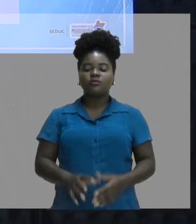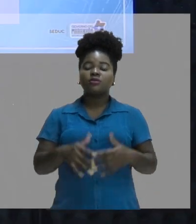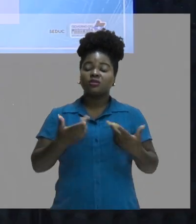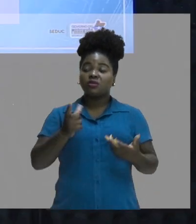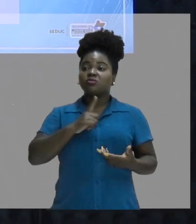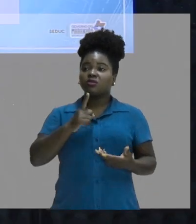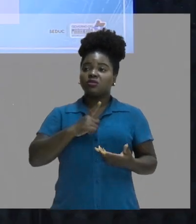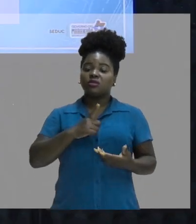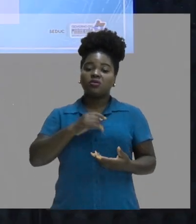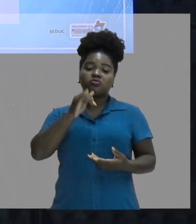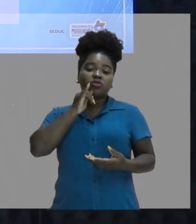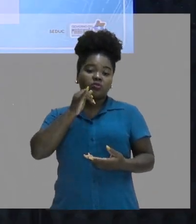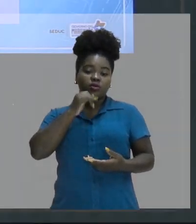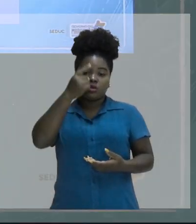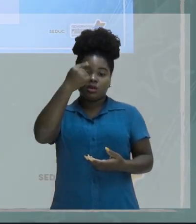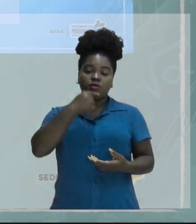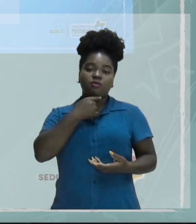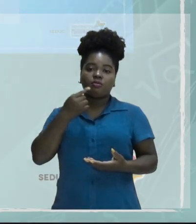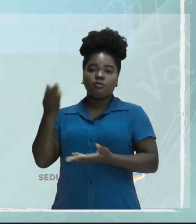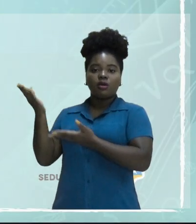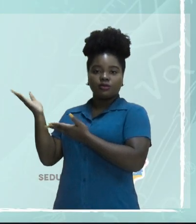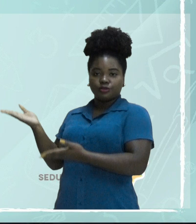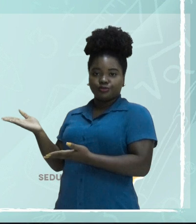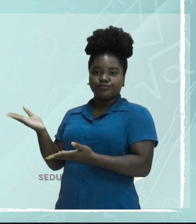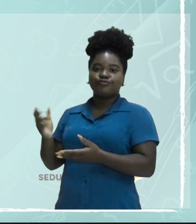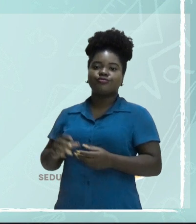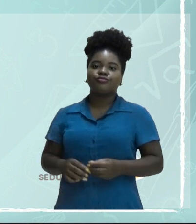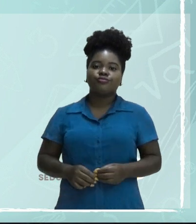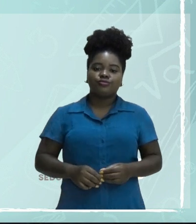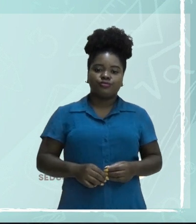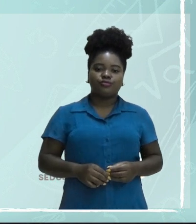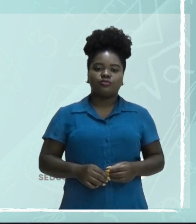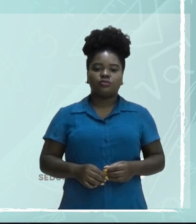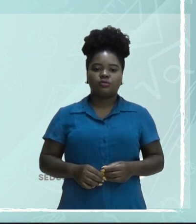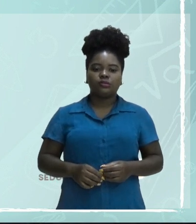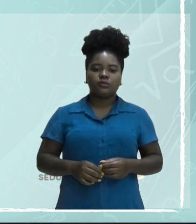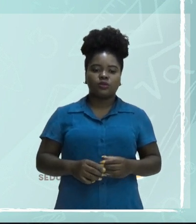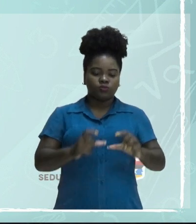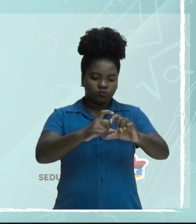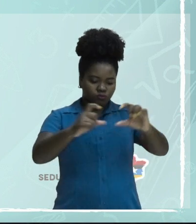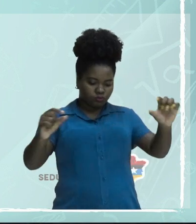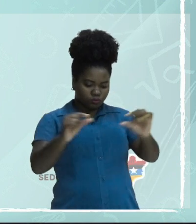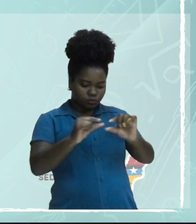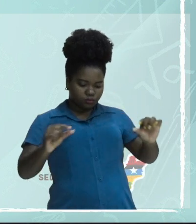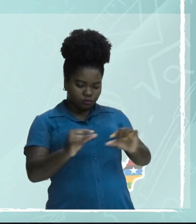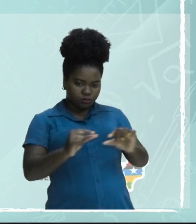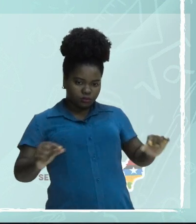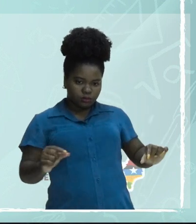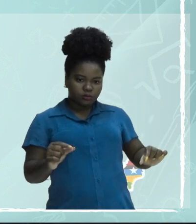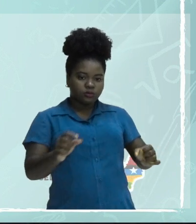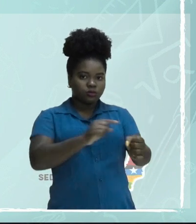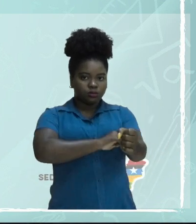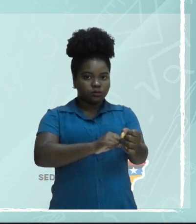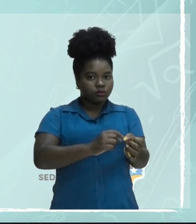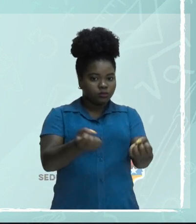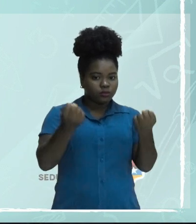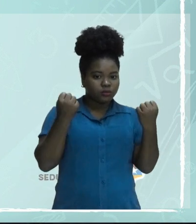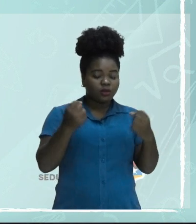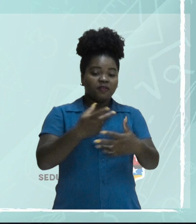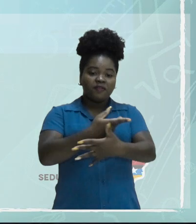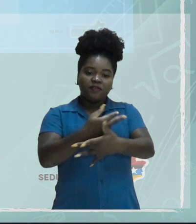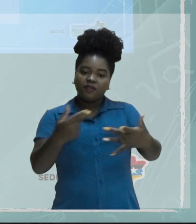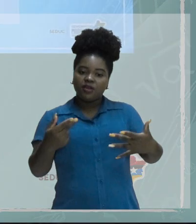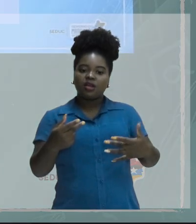sarcômero. Tá aqui, eu coloquei a imagem de um sarcômero para vocês. As fibras musculares, elas são compostas de vários sarcômeros, tá